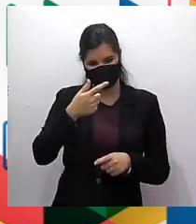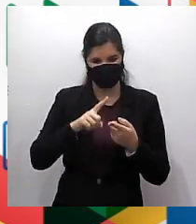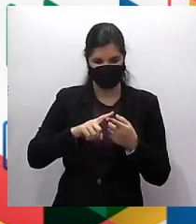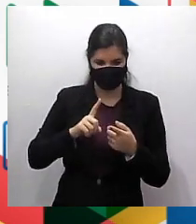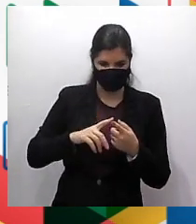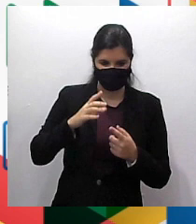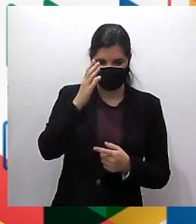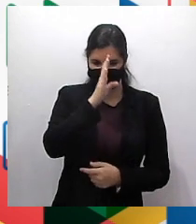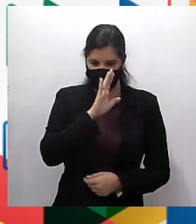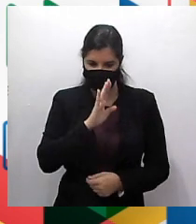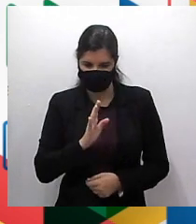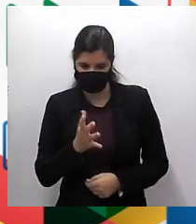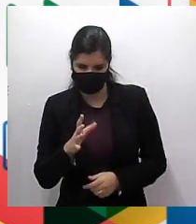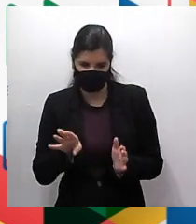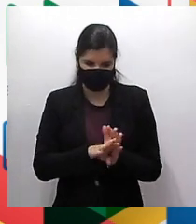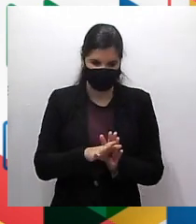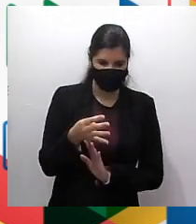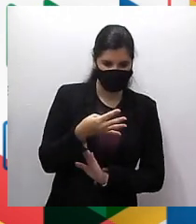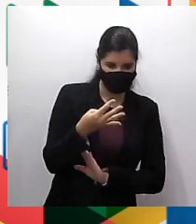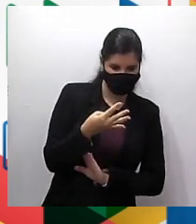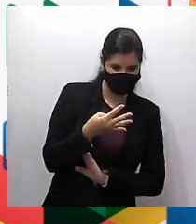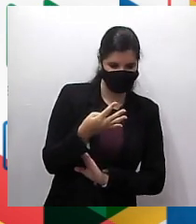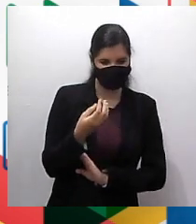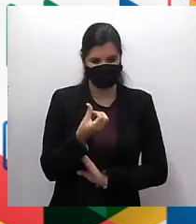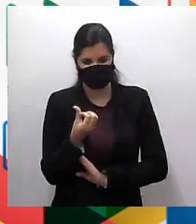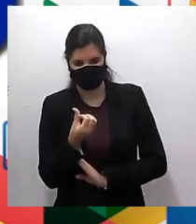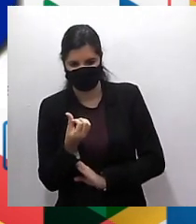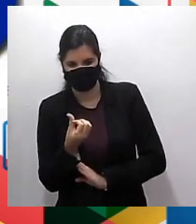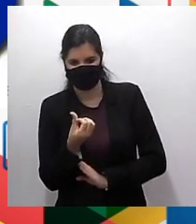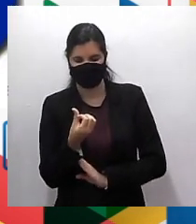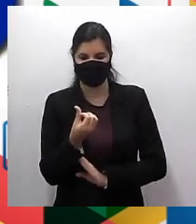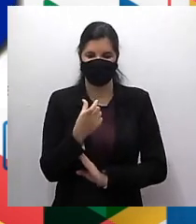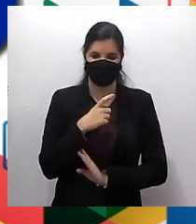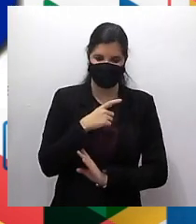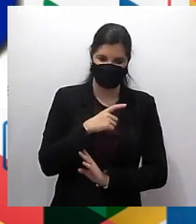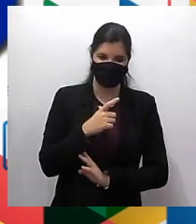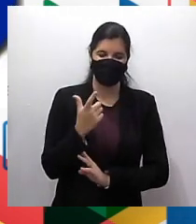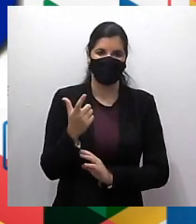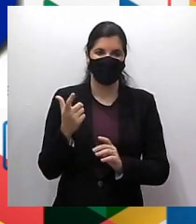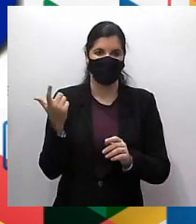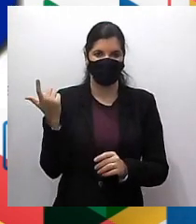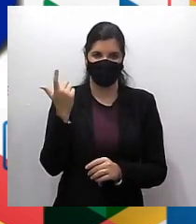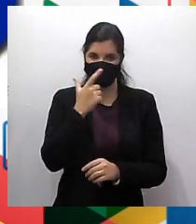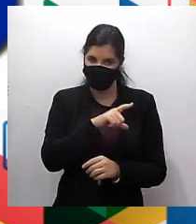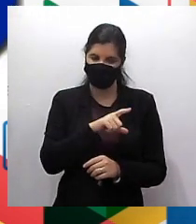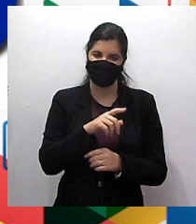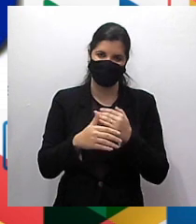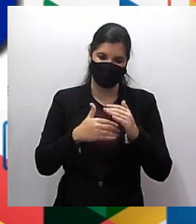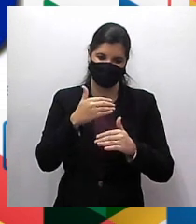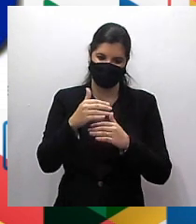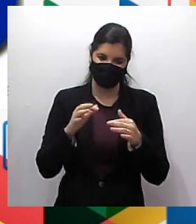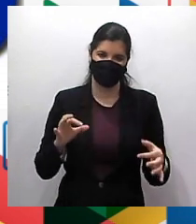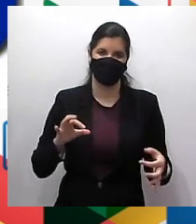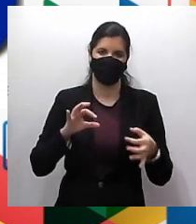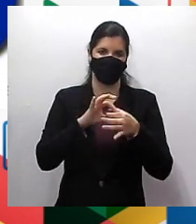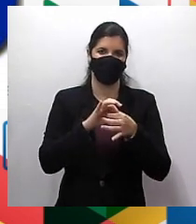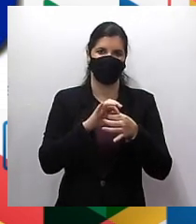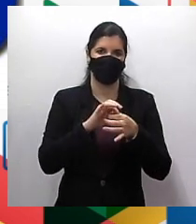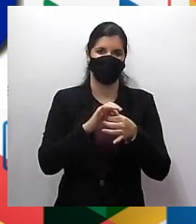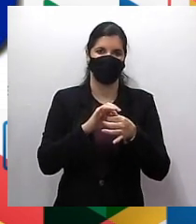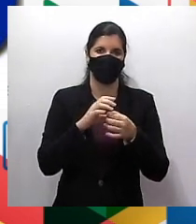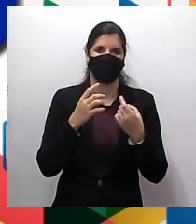entre os 4, 5, 6 primeiro. Né? Esses países semiperiféricos estão ganhando espaço e também se uniram para competir